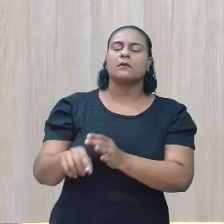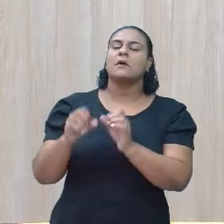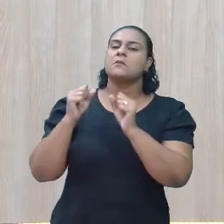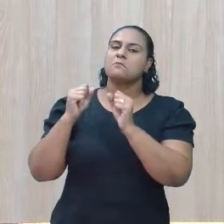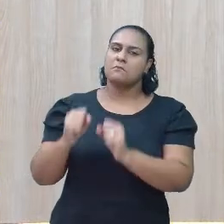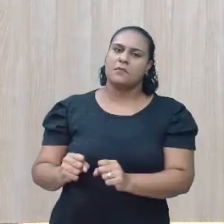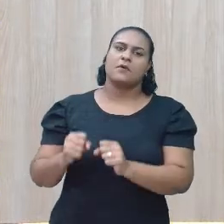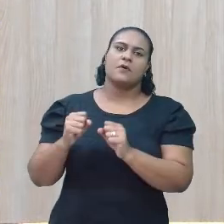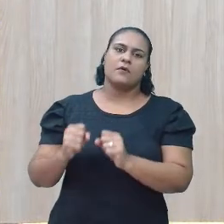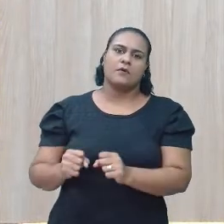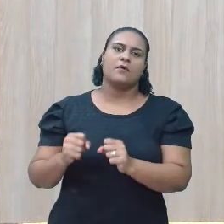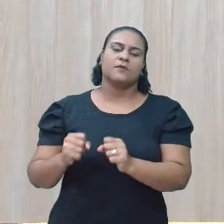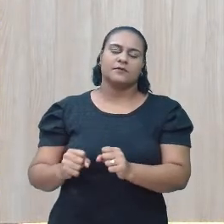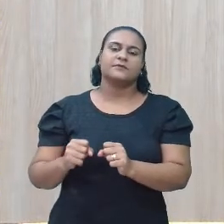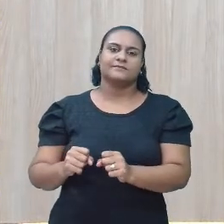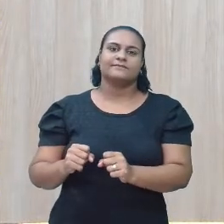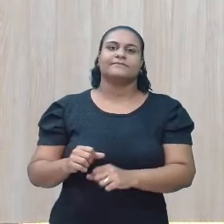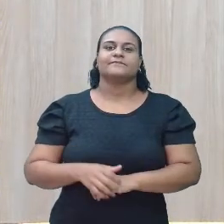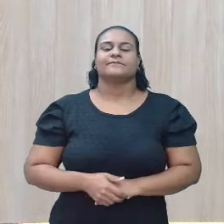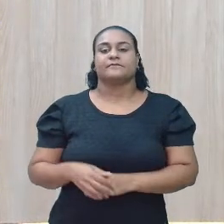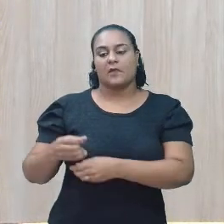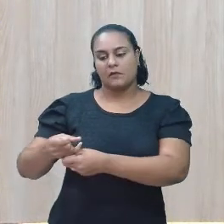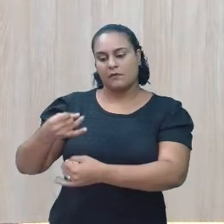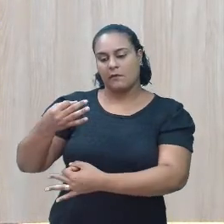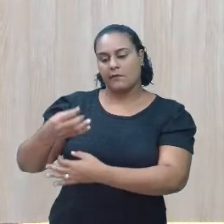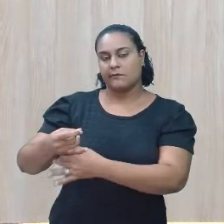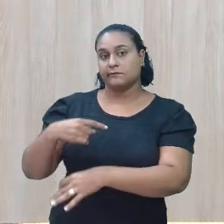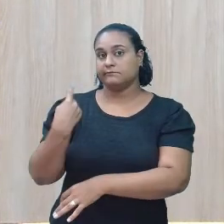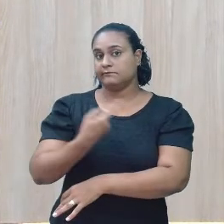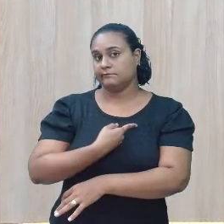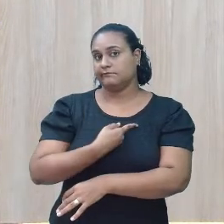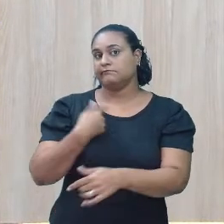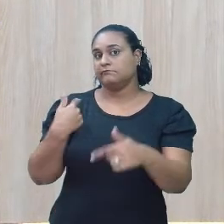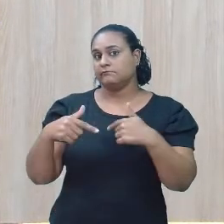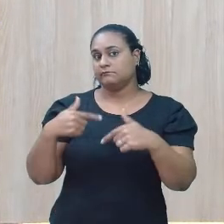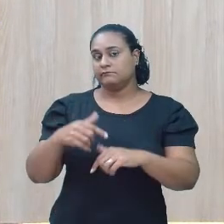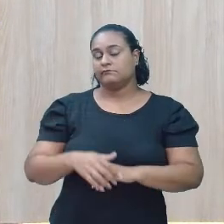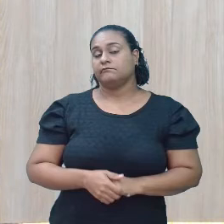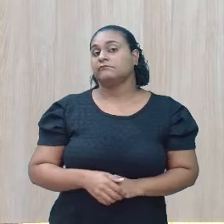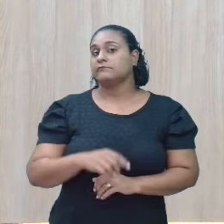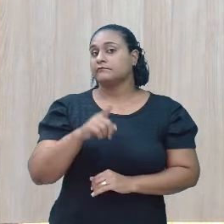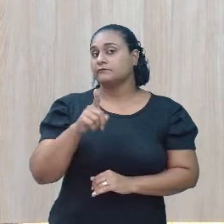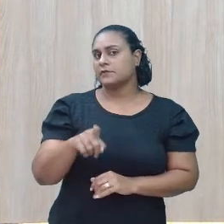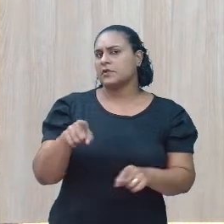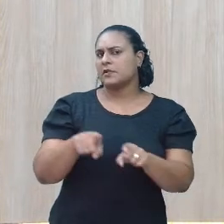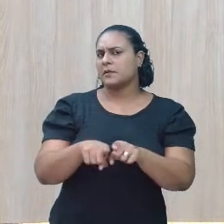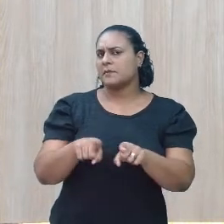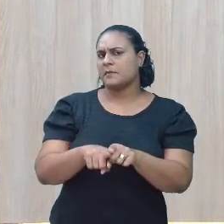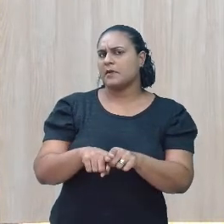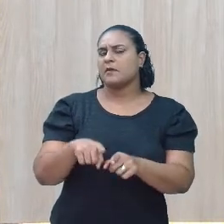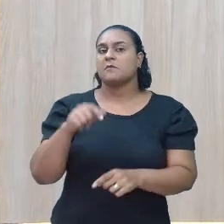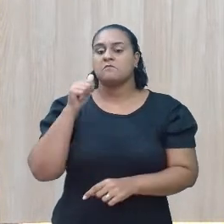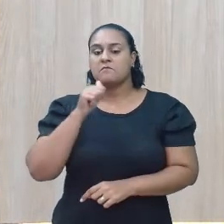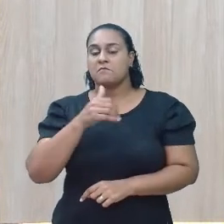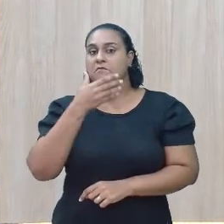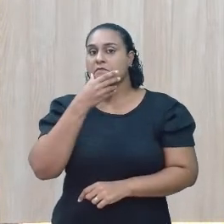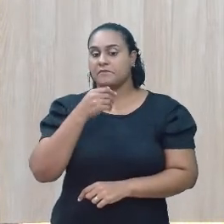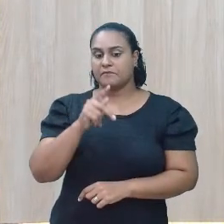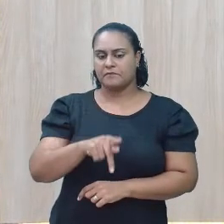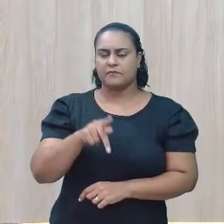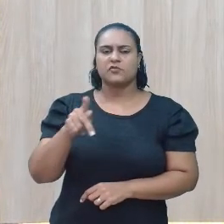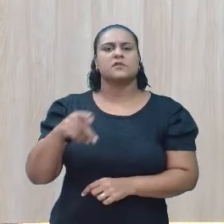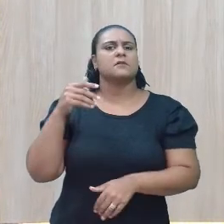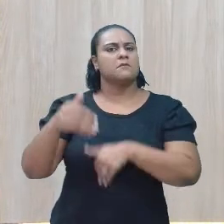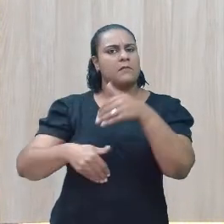alguma crítica que você precise fazer sobre o nosso trabalho, tá certo? Você também, colega professor, colega professora,